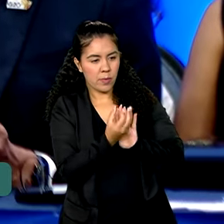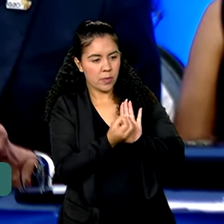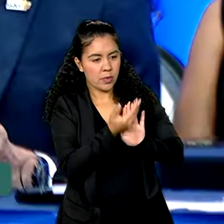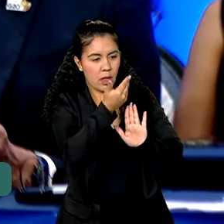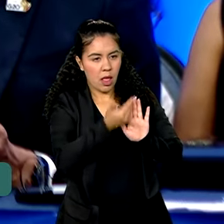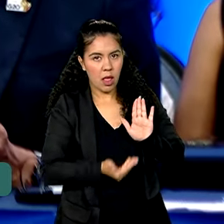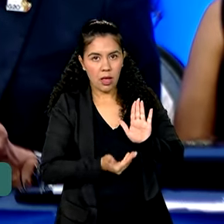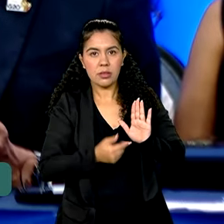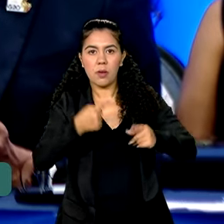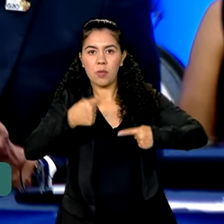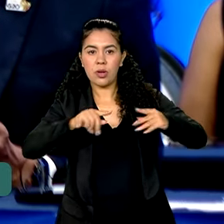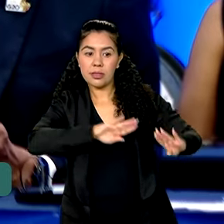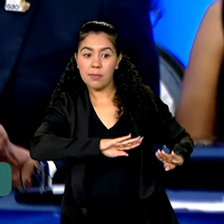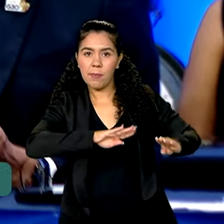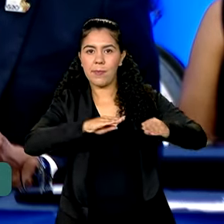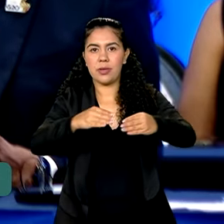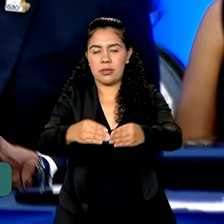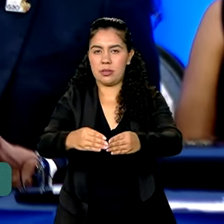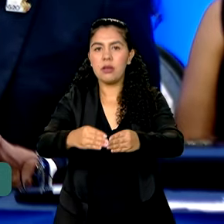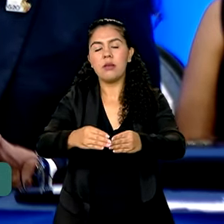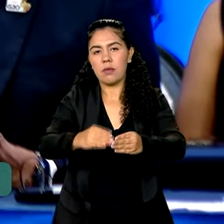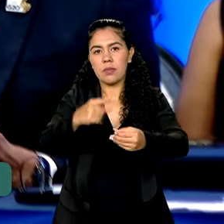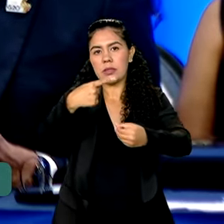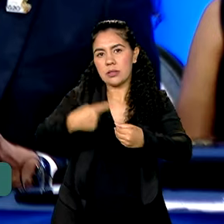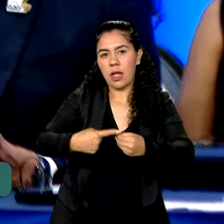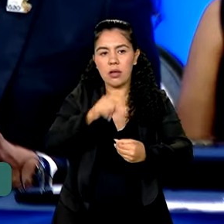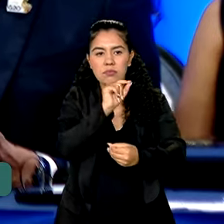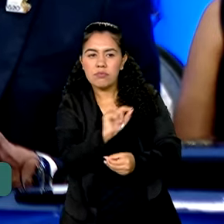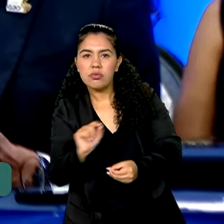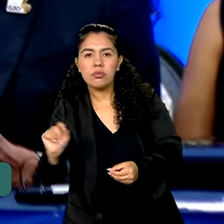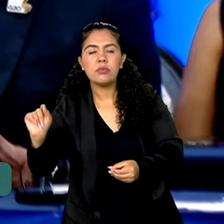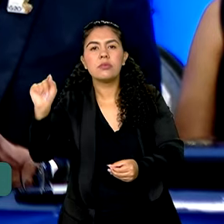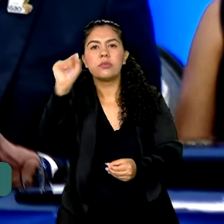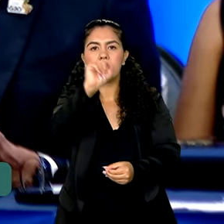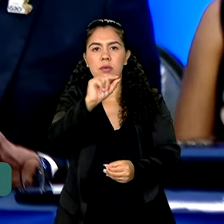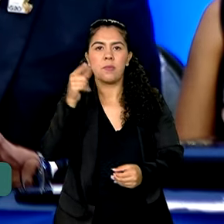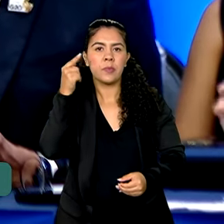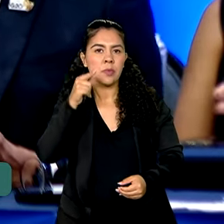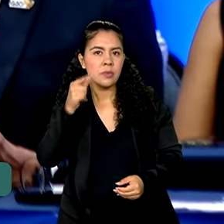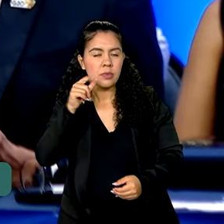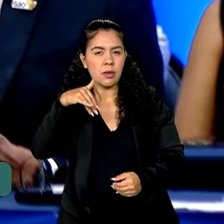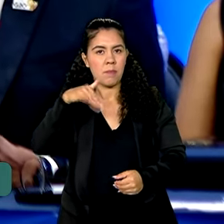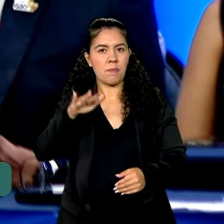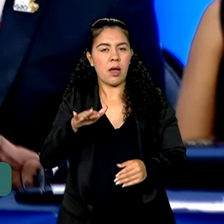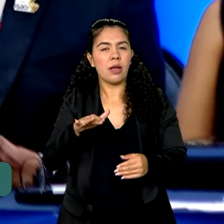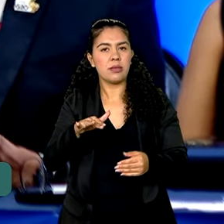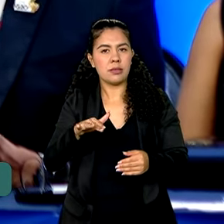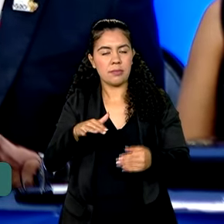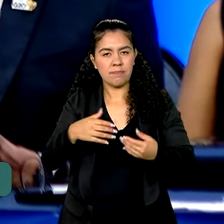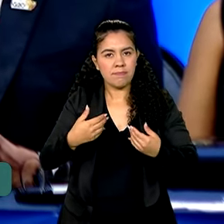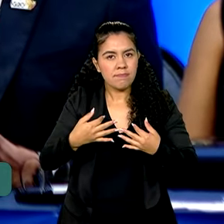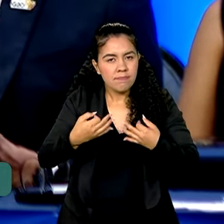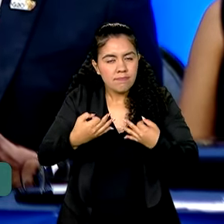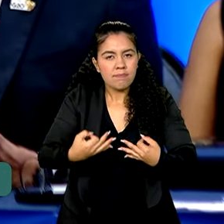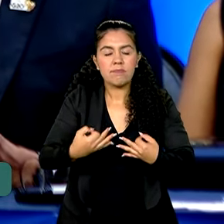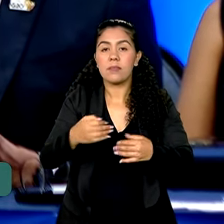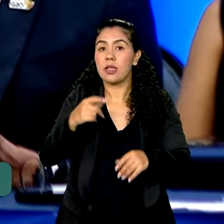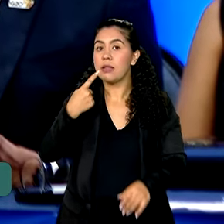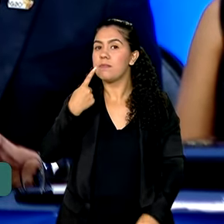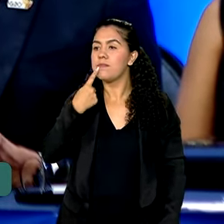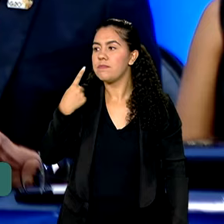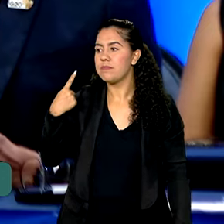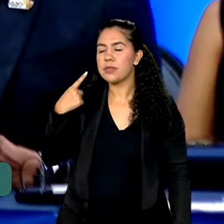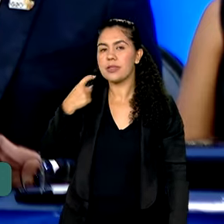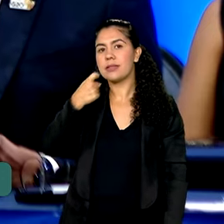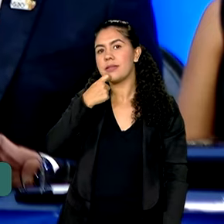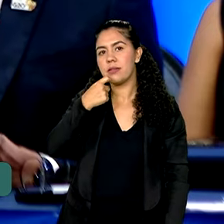gestão de risco nessas localidades, tornando-as mais resilientes. Agora mesmo, na sexta-feira passada,